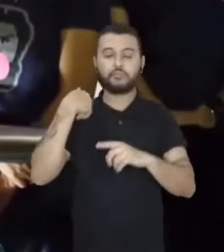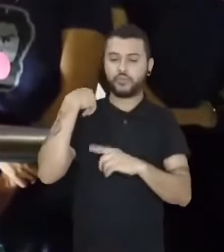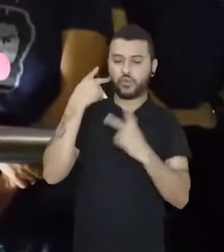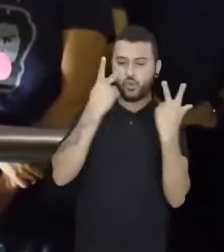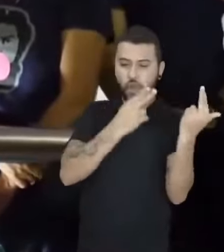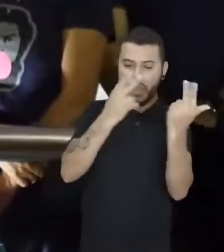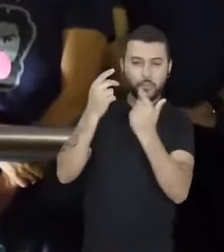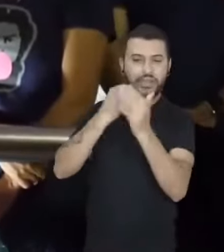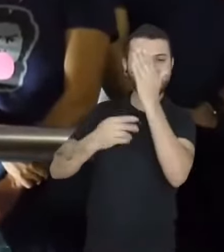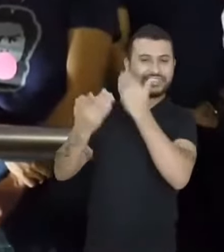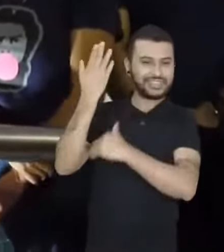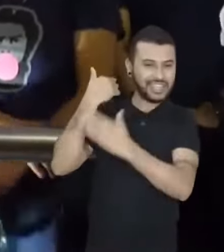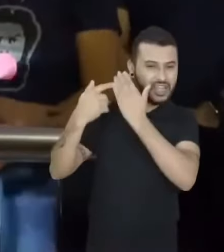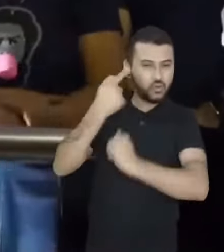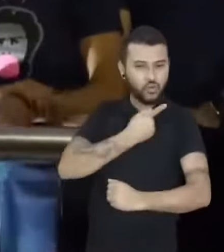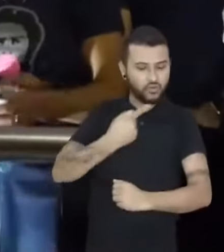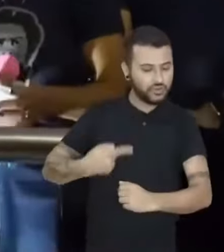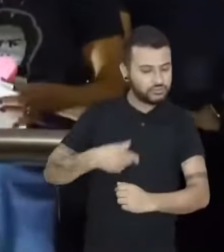continuar aumentando.